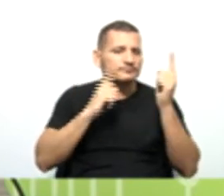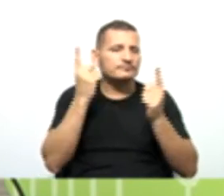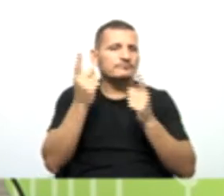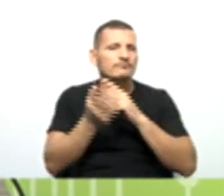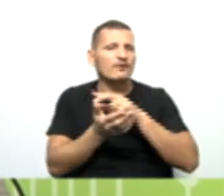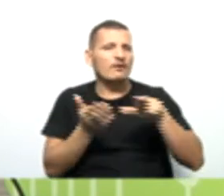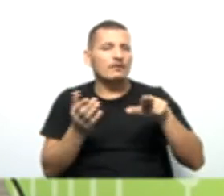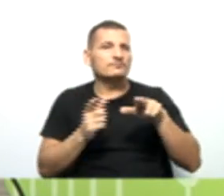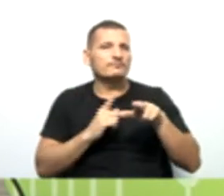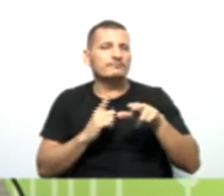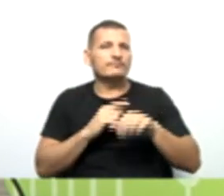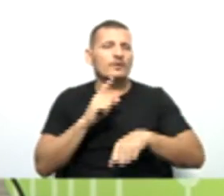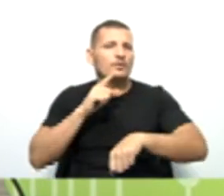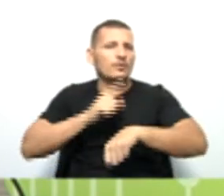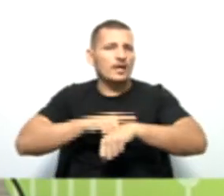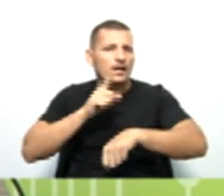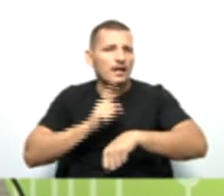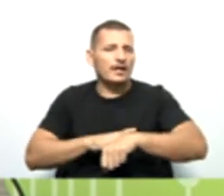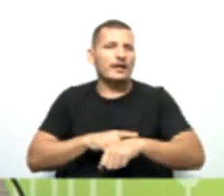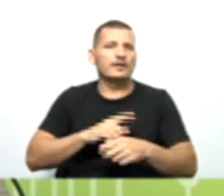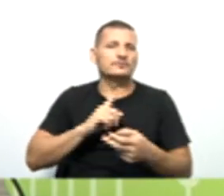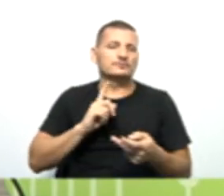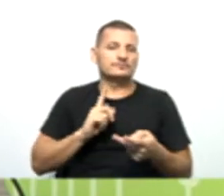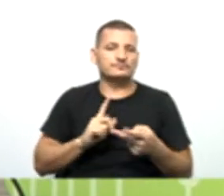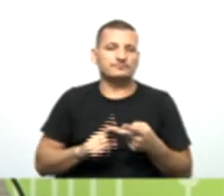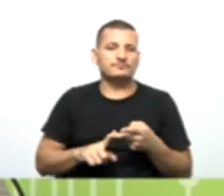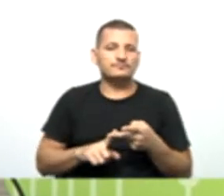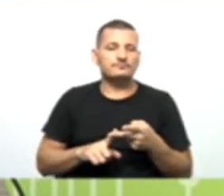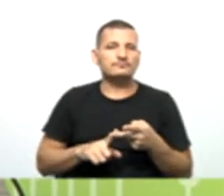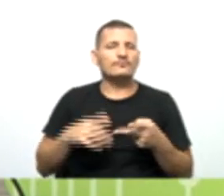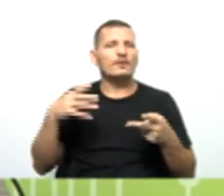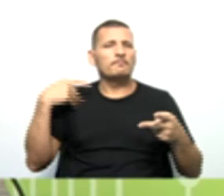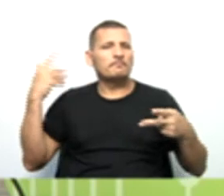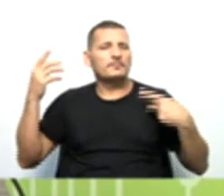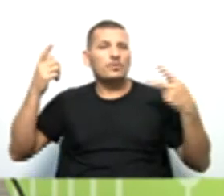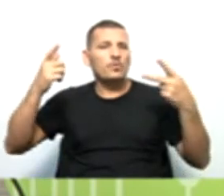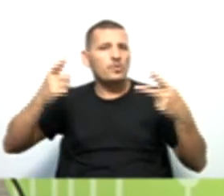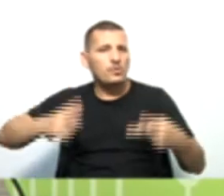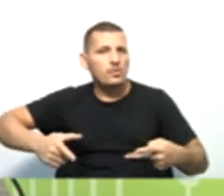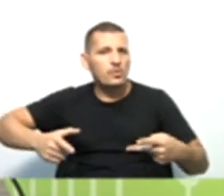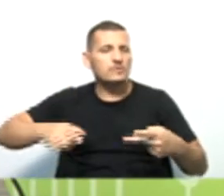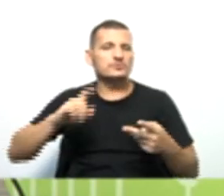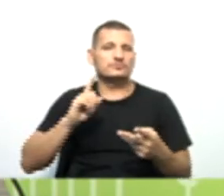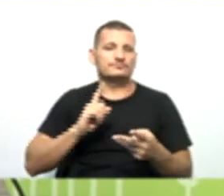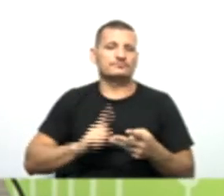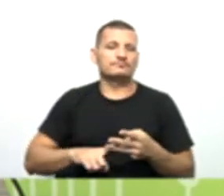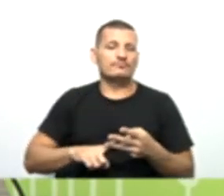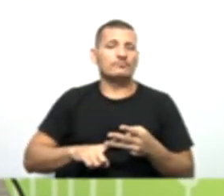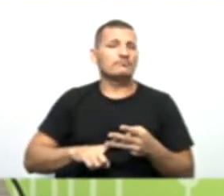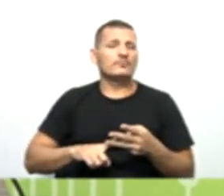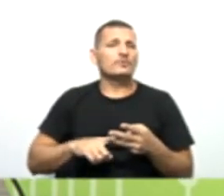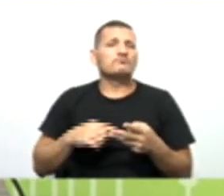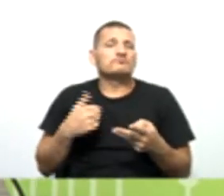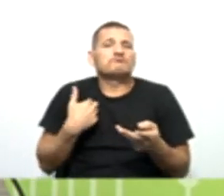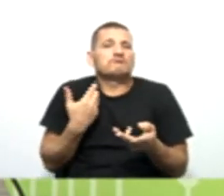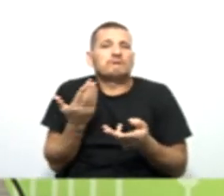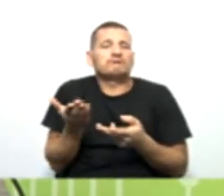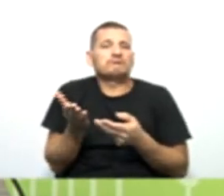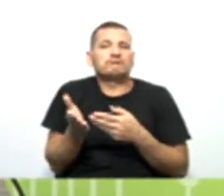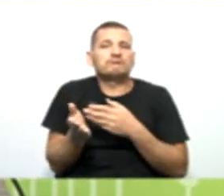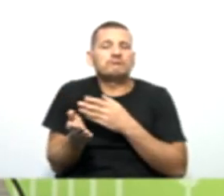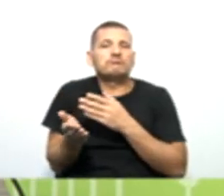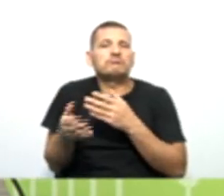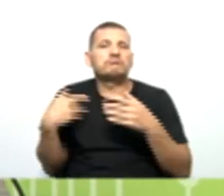Qual é o itinerário que a gente vai cumprir, quais são os passeios que nós vamos fazer, quais são as atividades que nós vamos fazer quando a gente